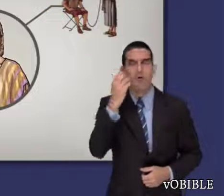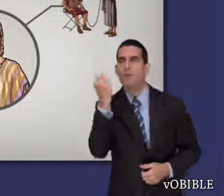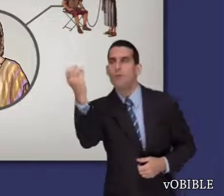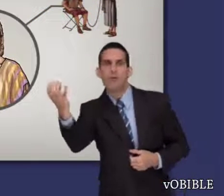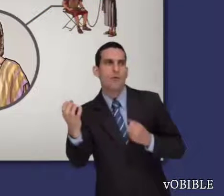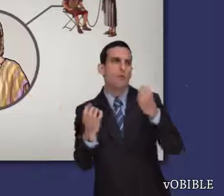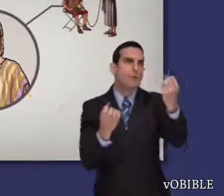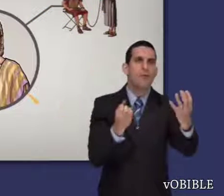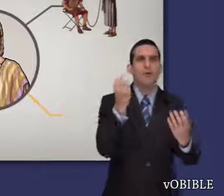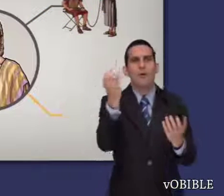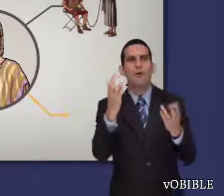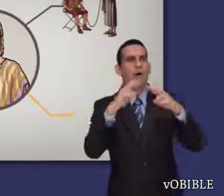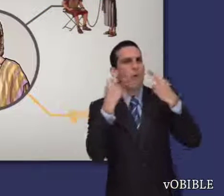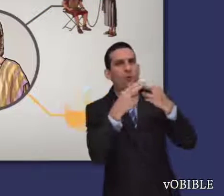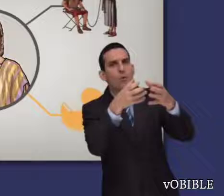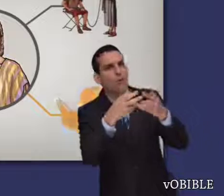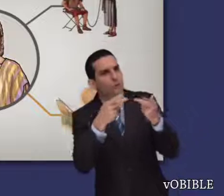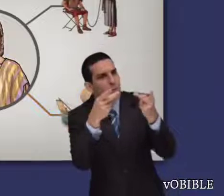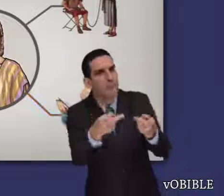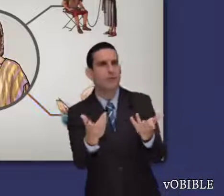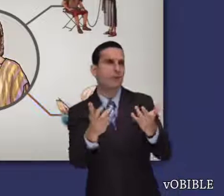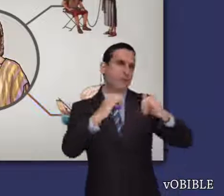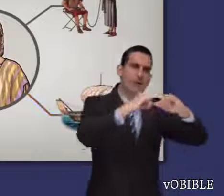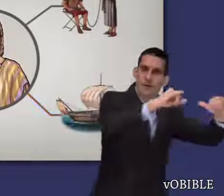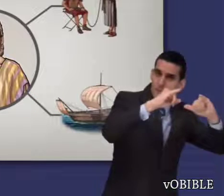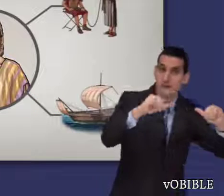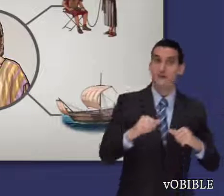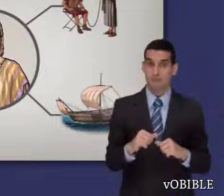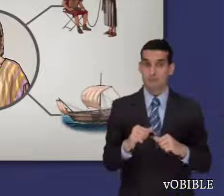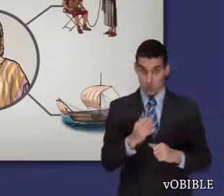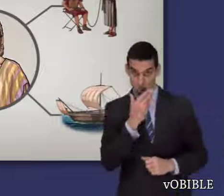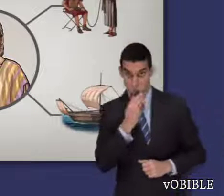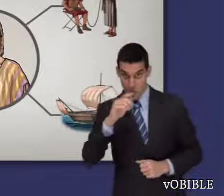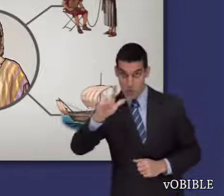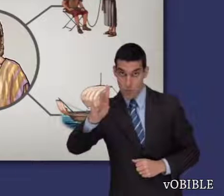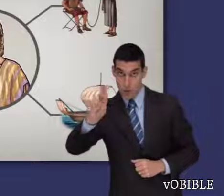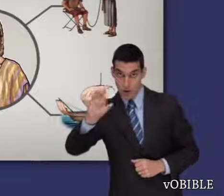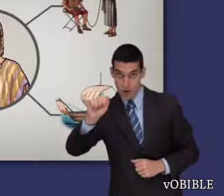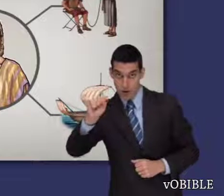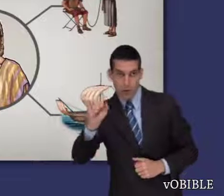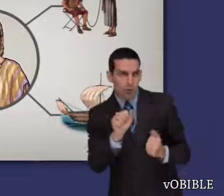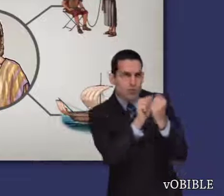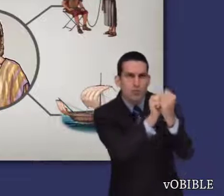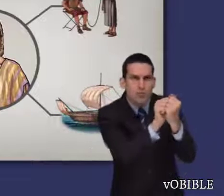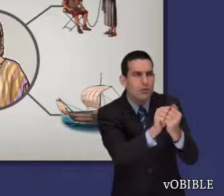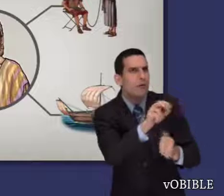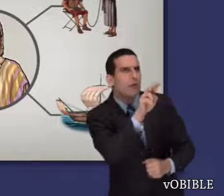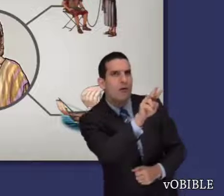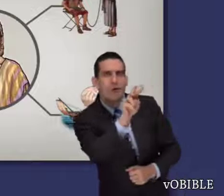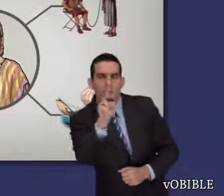apóstolo Paulo. Lucas estava com Paulo em algumas de suas viagens. Por isso, Lucas viu de perto